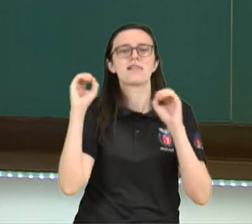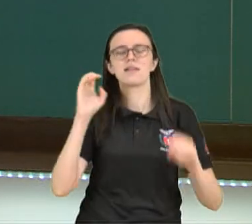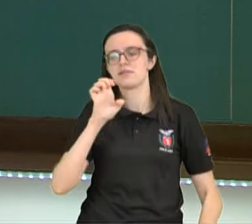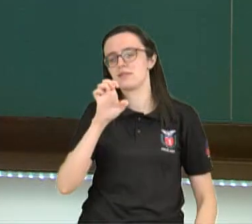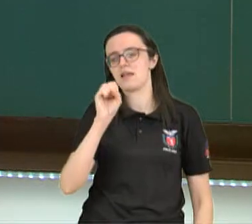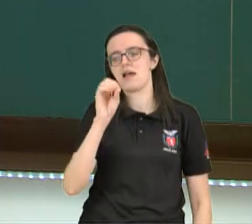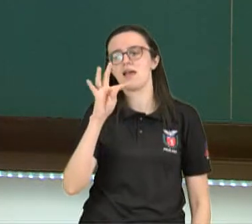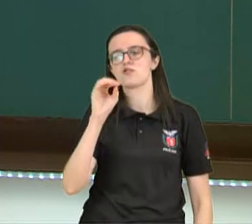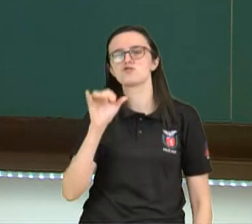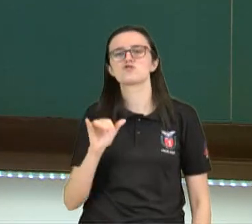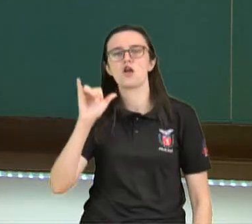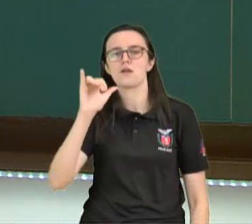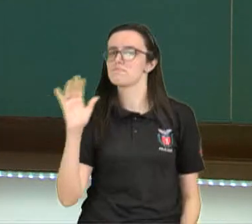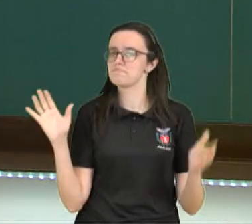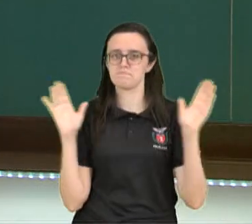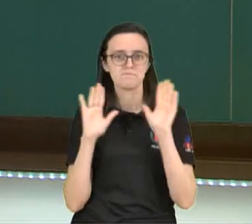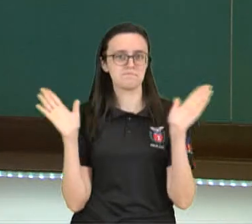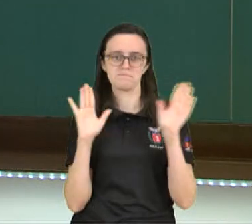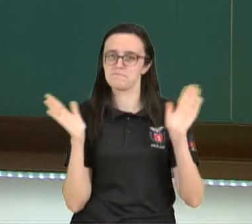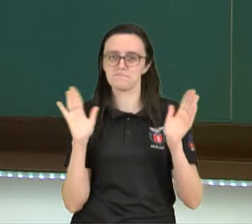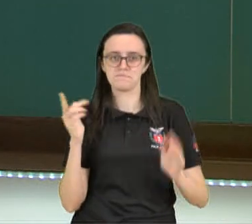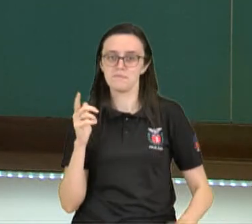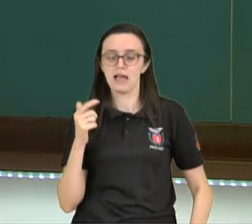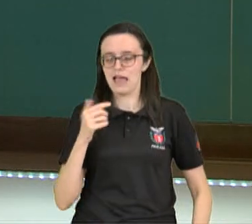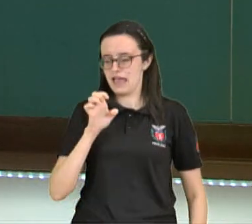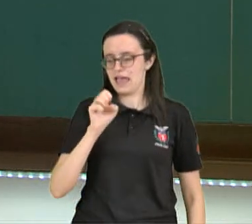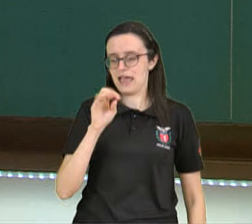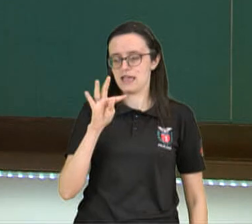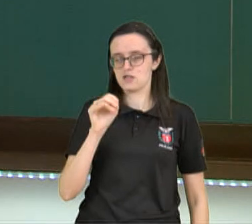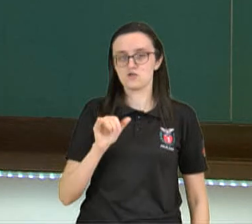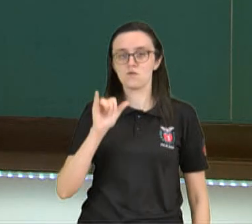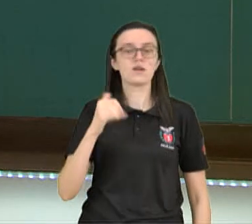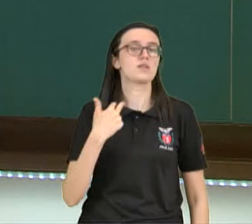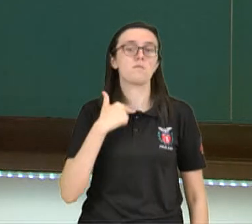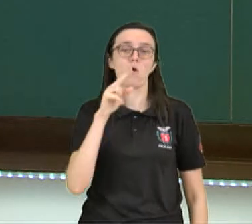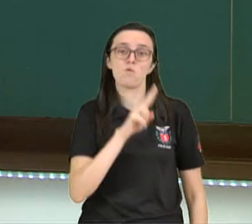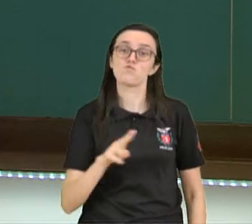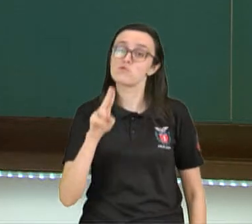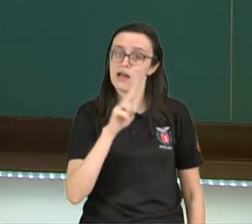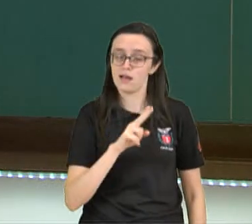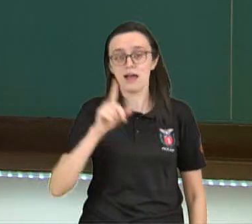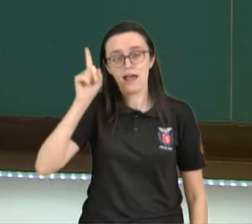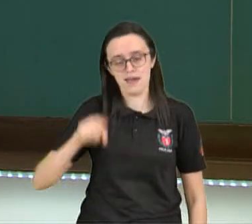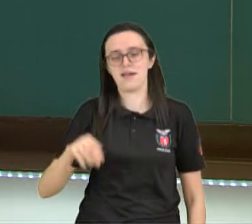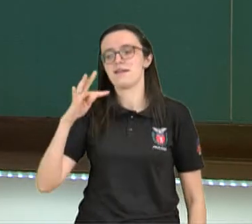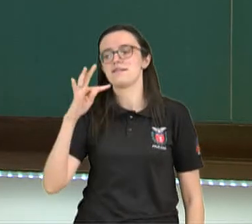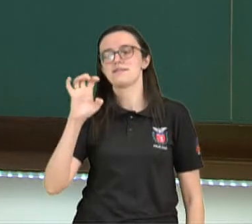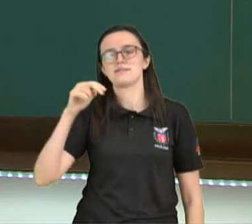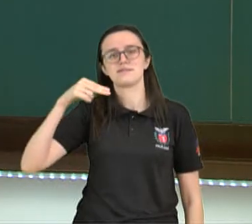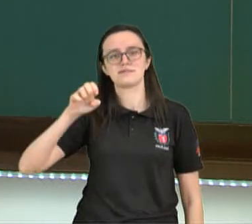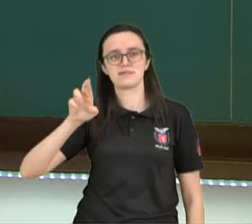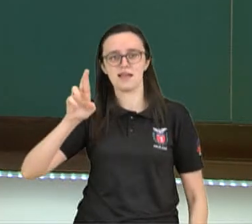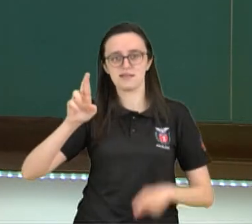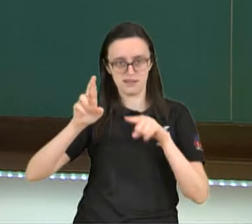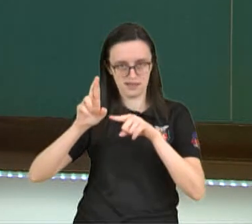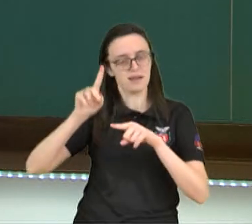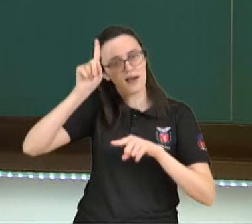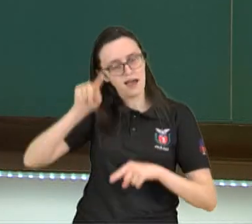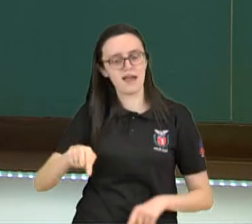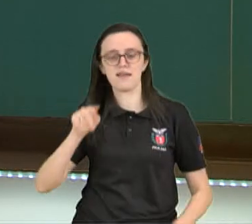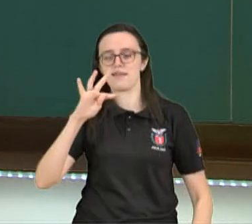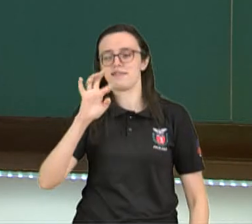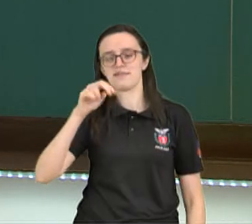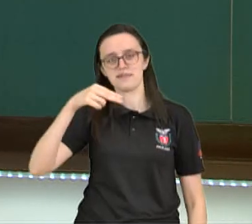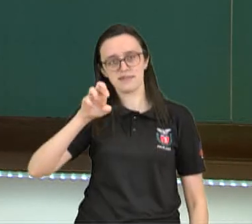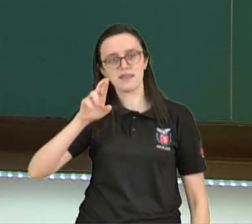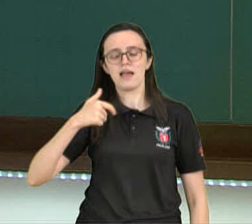Porque em espanhol, sentir frio, você não pode estar com o verbo estar. Você tem que usar o verbo tener. Então, por isso ele diz, tengo